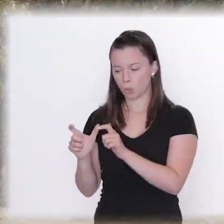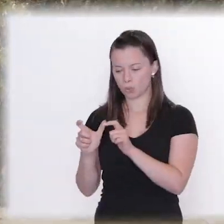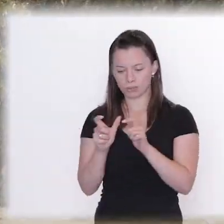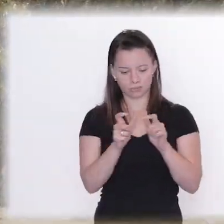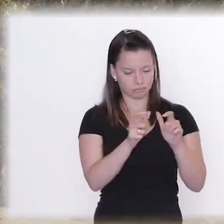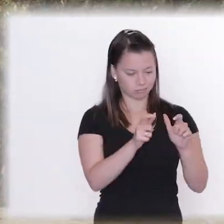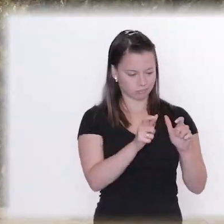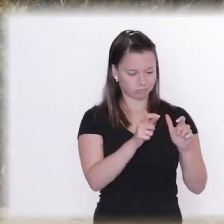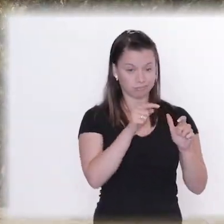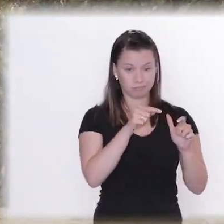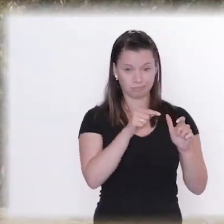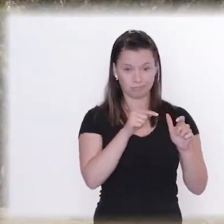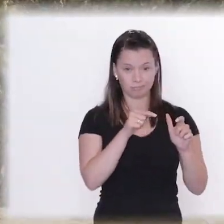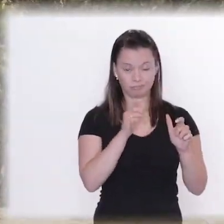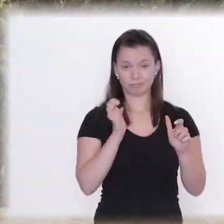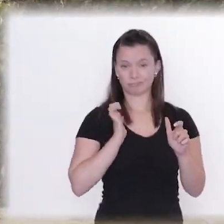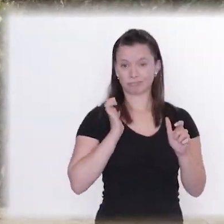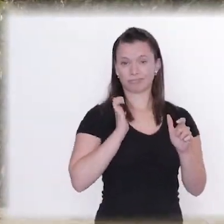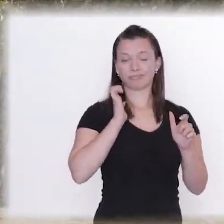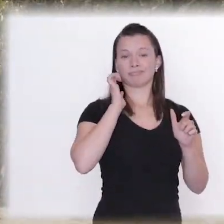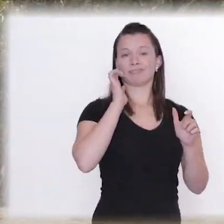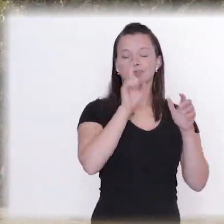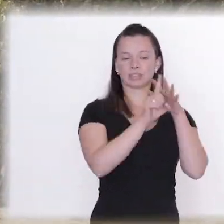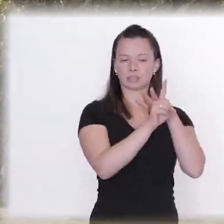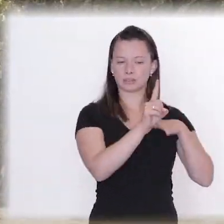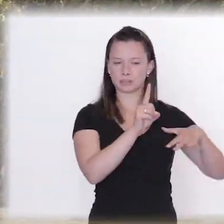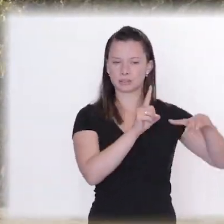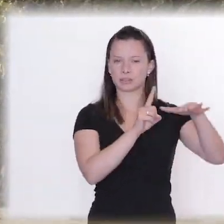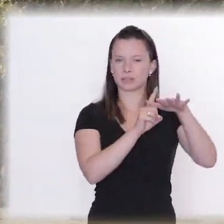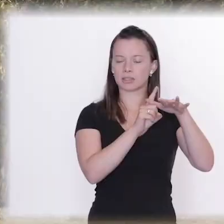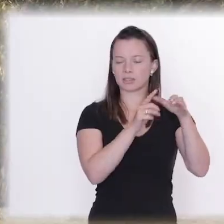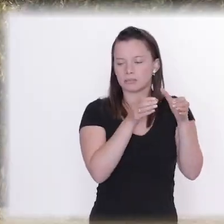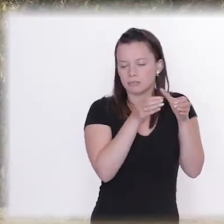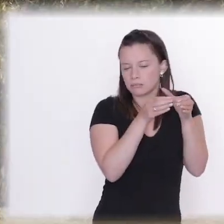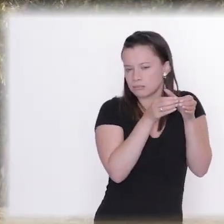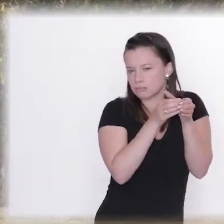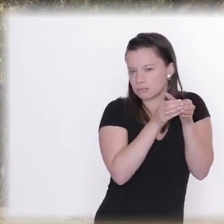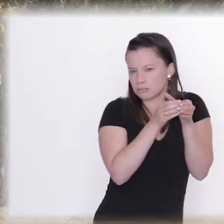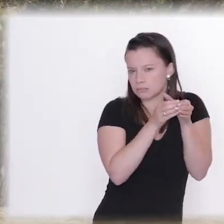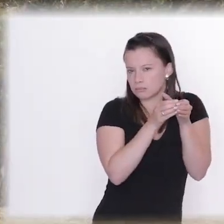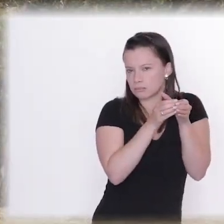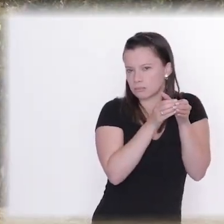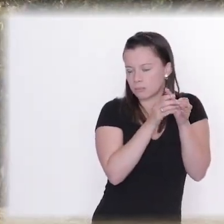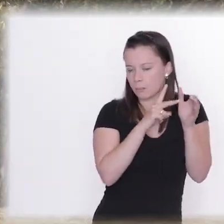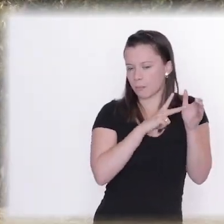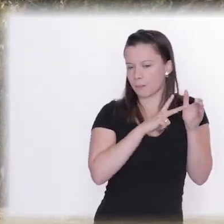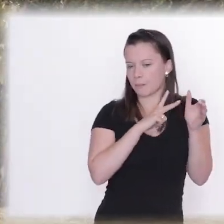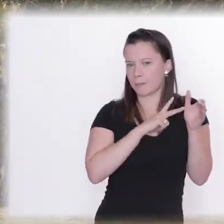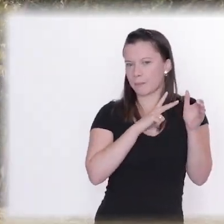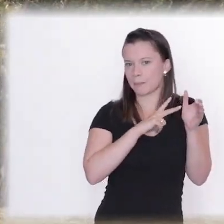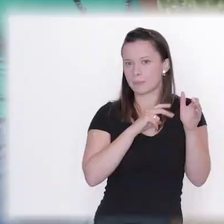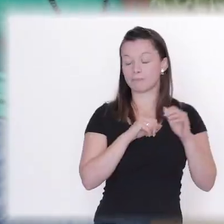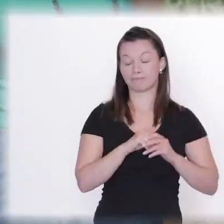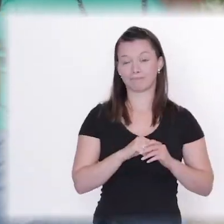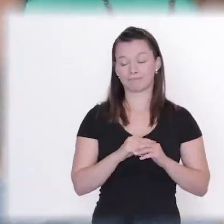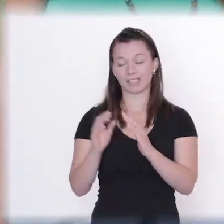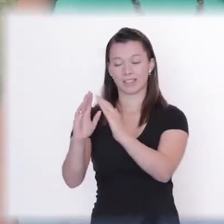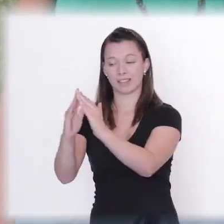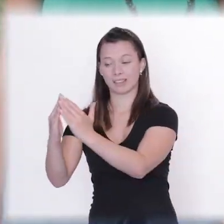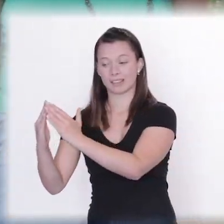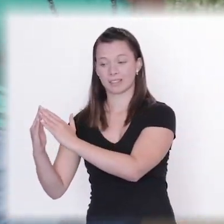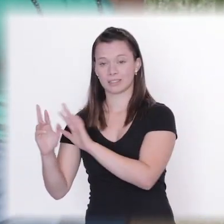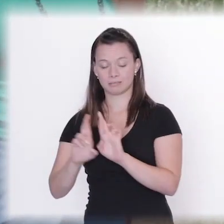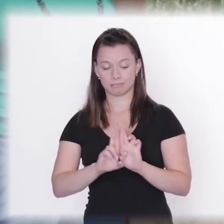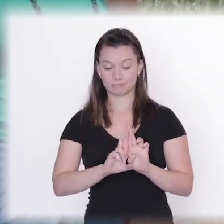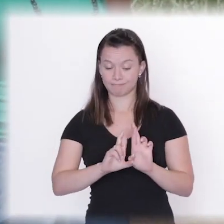uma riqueza que é produzida socialmente, mas que é apropriada privadamente. E eu acho que as periferias elas se ressentem disso, né? Periferia